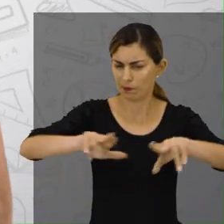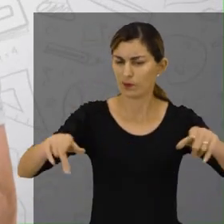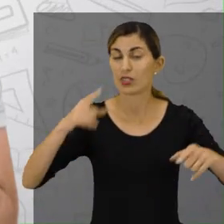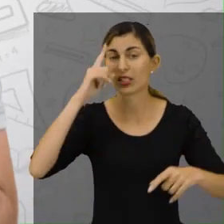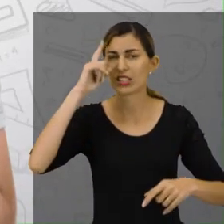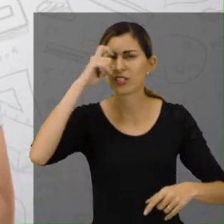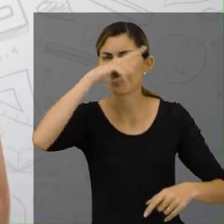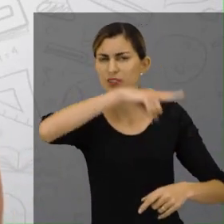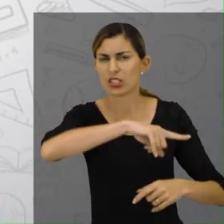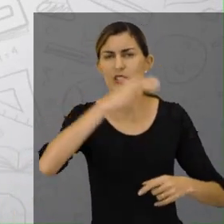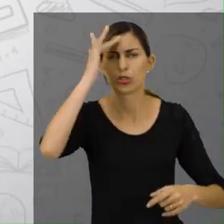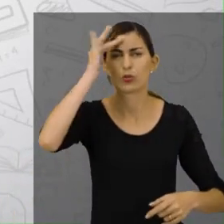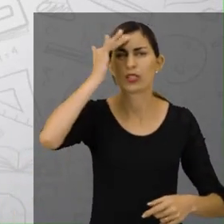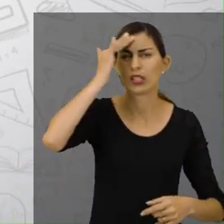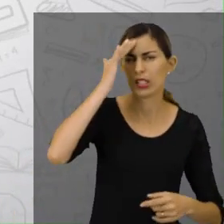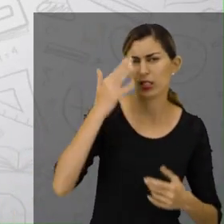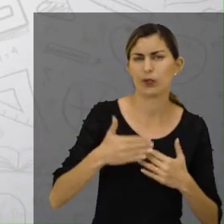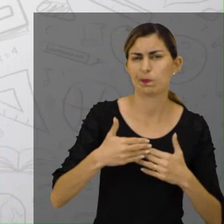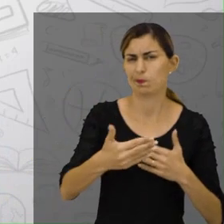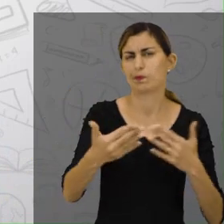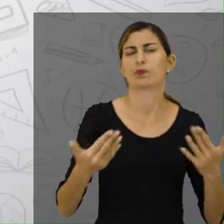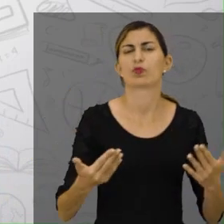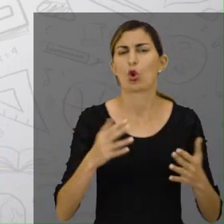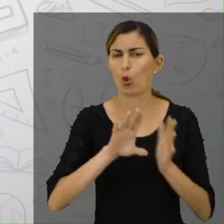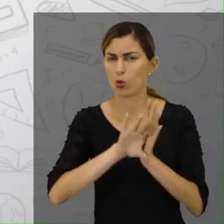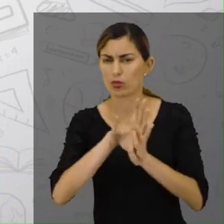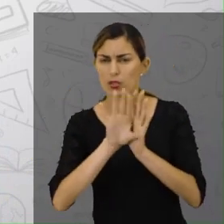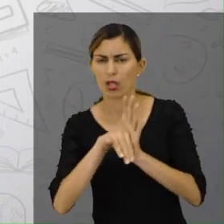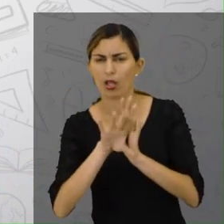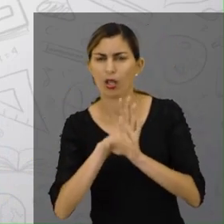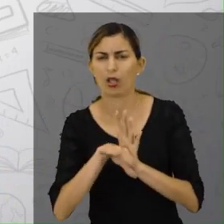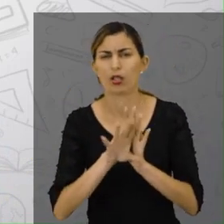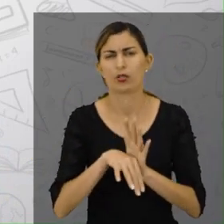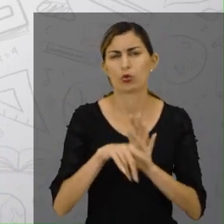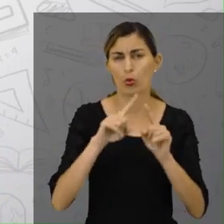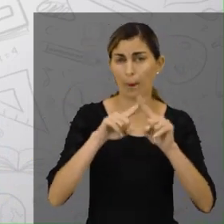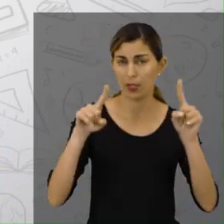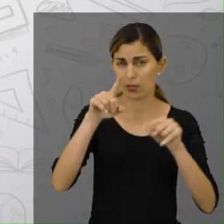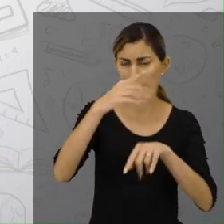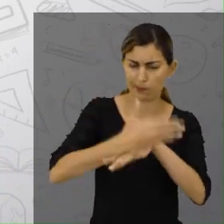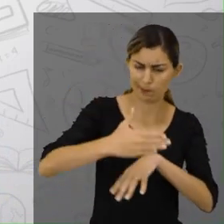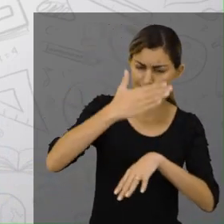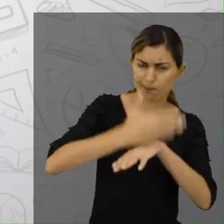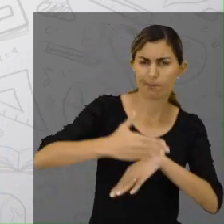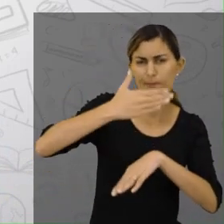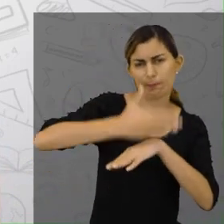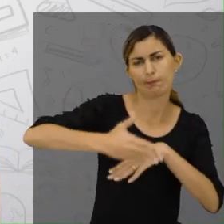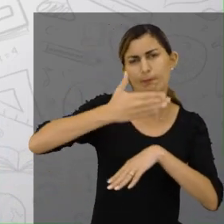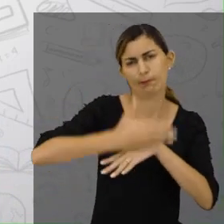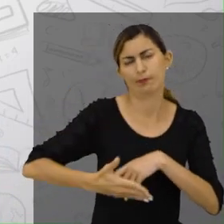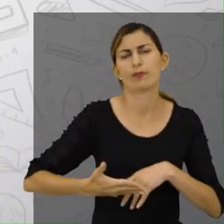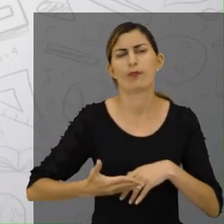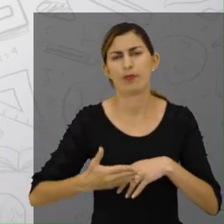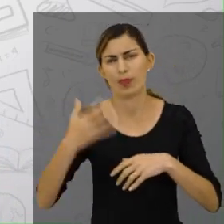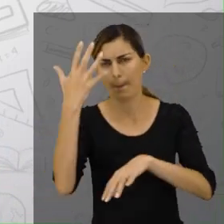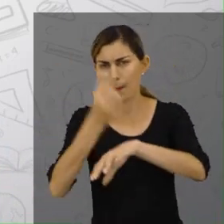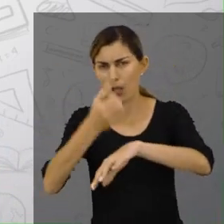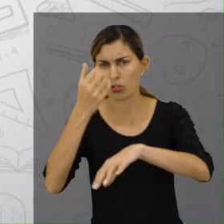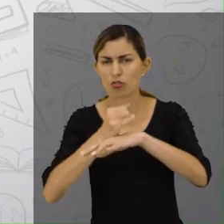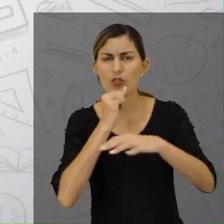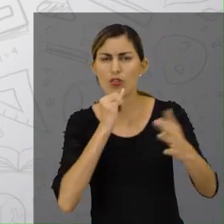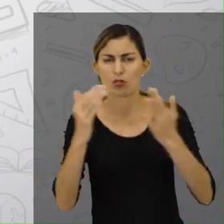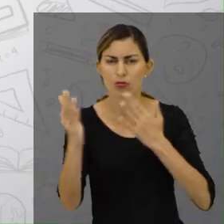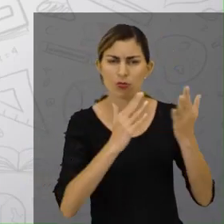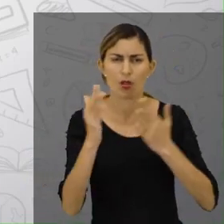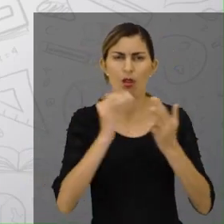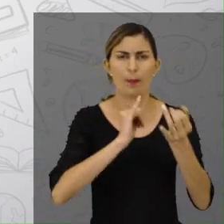uma certa dificuldade em compreender inicialmente esses conceitos, mas se você praticar, baixar